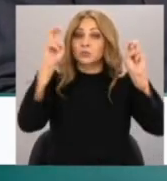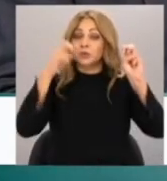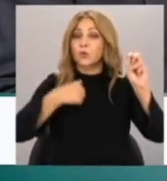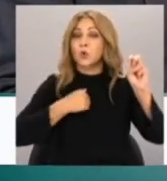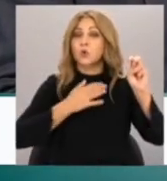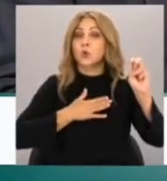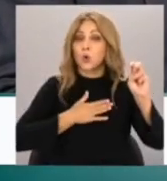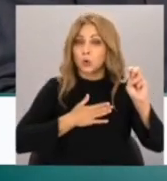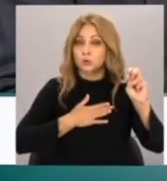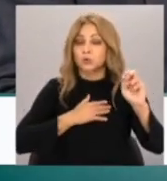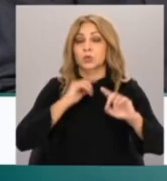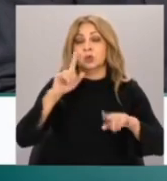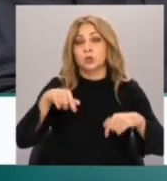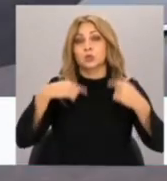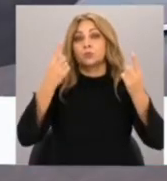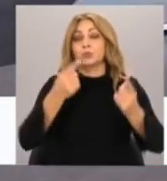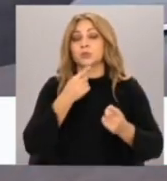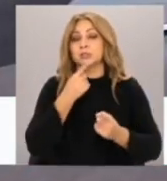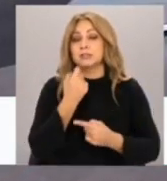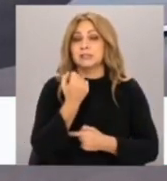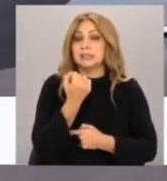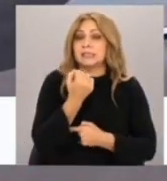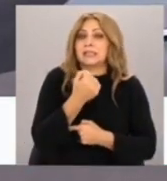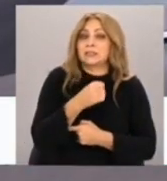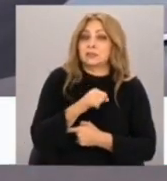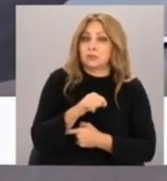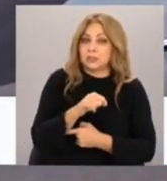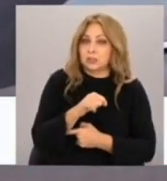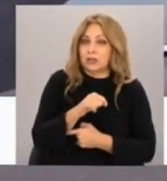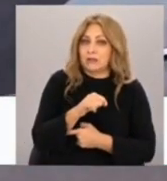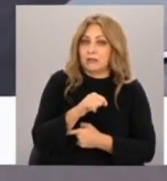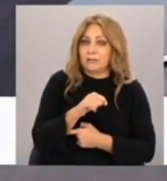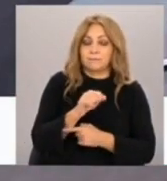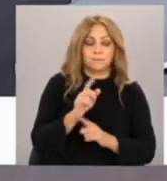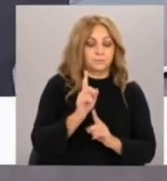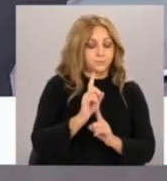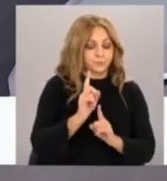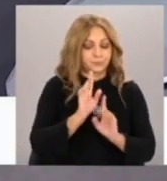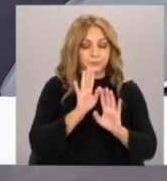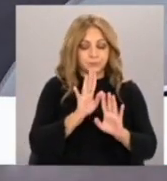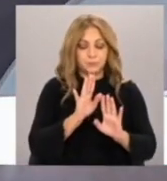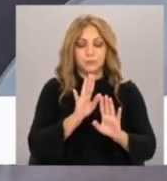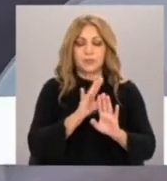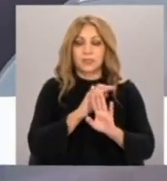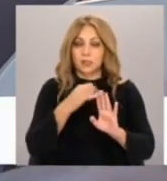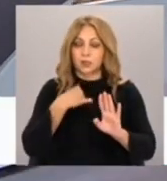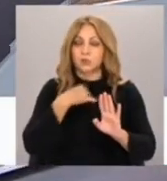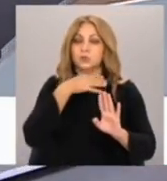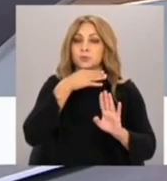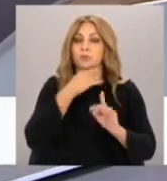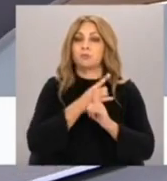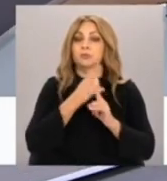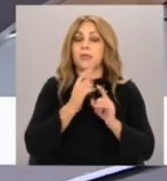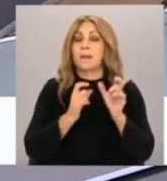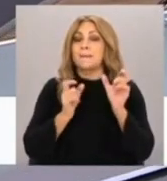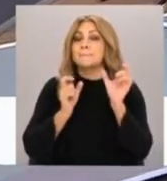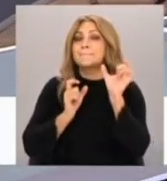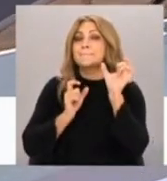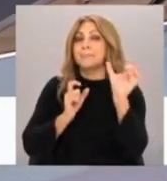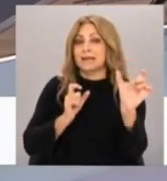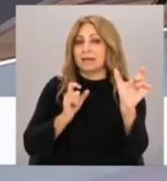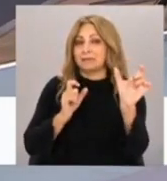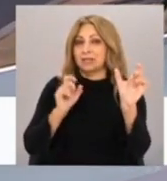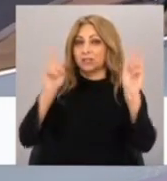e muito prático e depois que não eram acionista das isso e supermercados São mas eu vou explicar por que não gosto que as pessoas nos Se